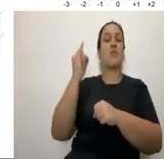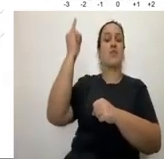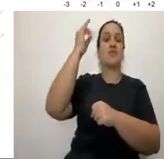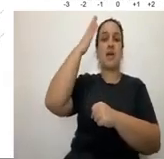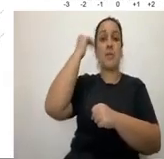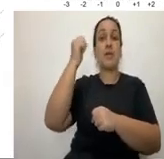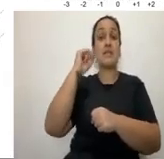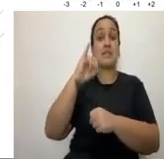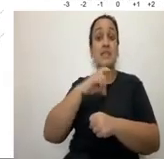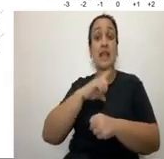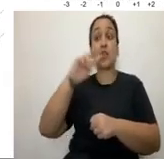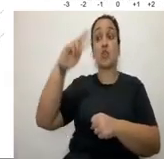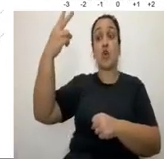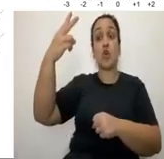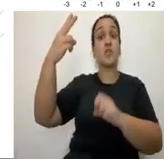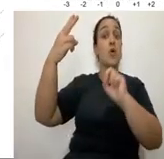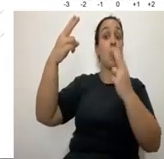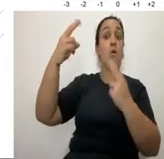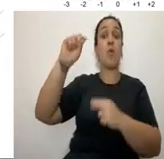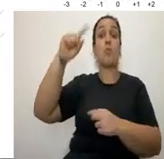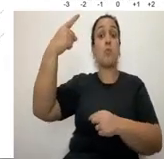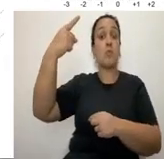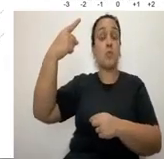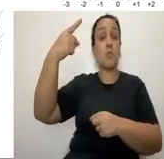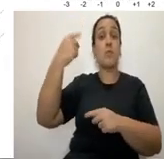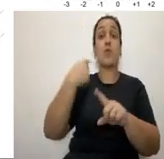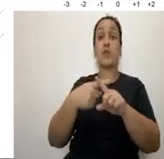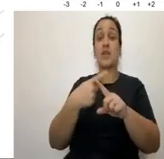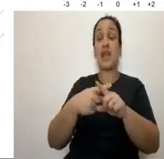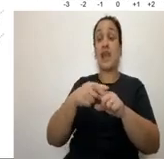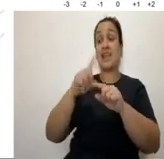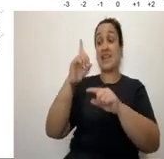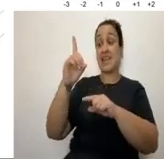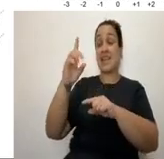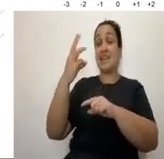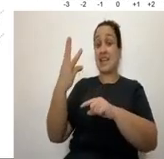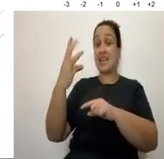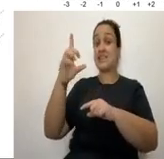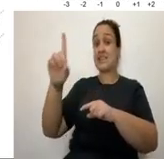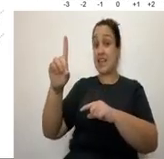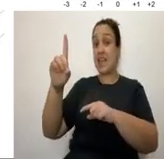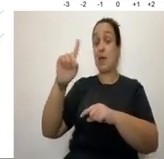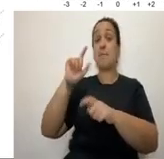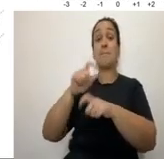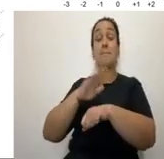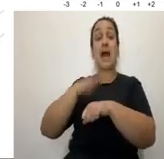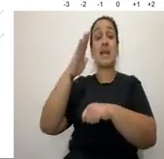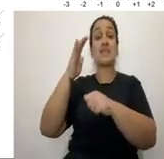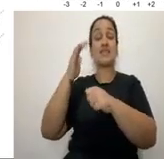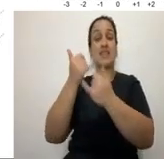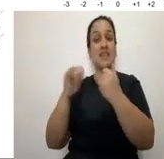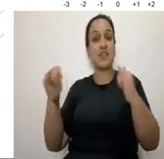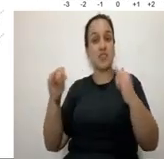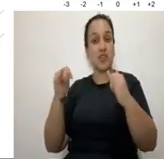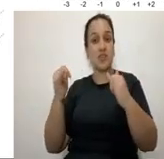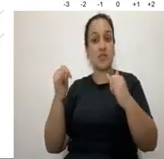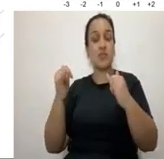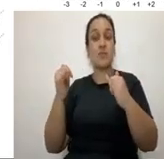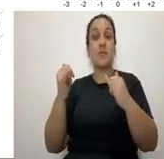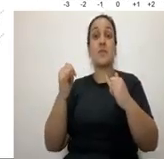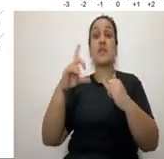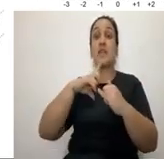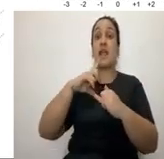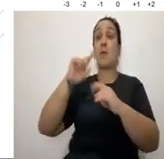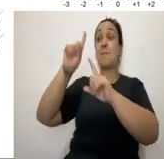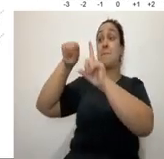ser muito importante, a gente saber se ele tem 2 ou 1. E aqui no elétron mais energético ficou, né,